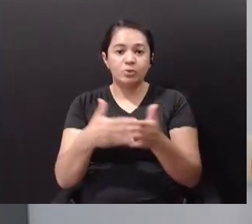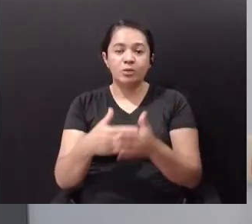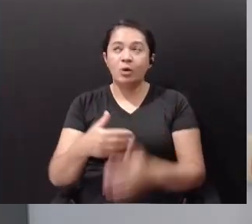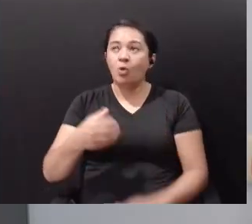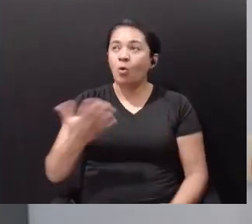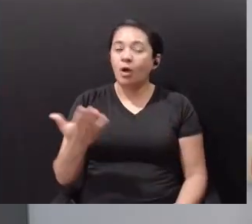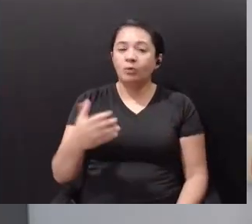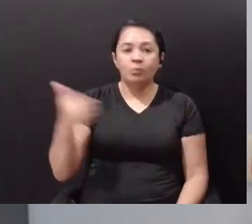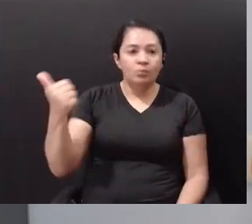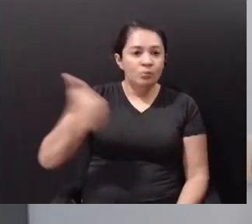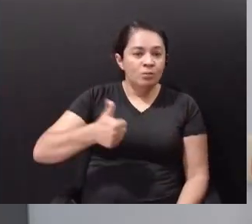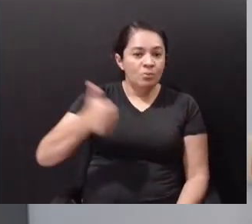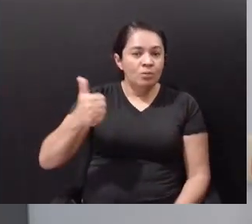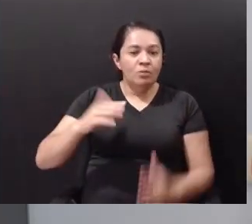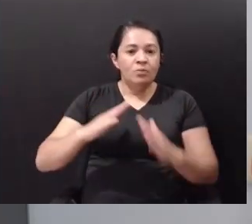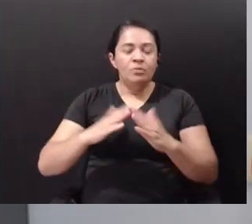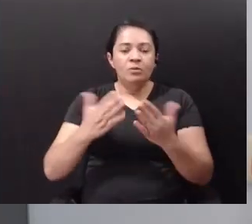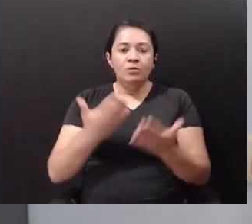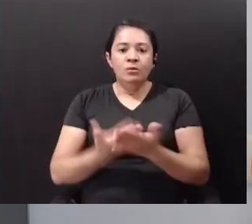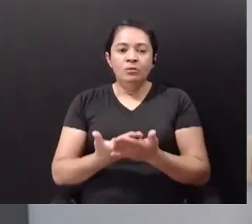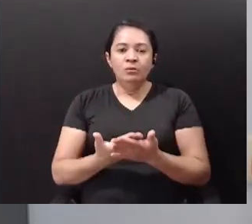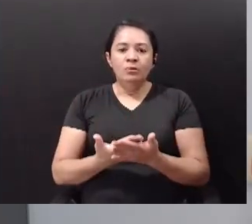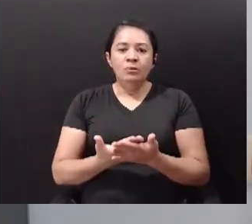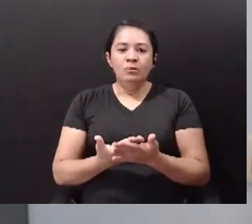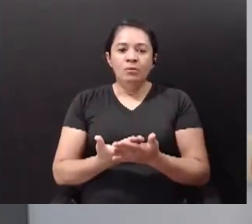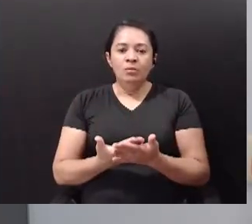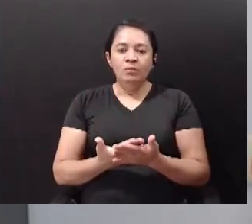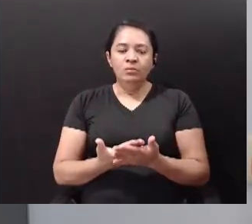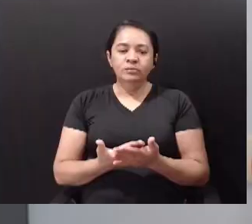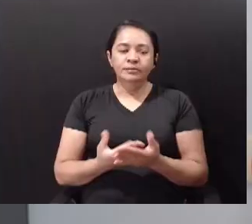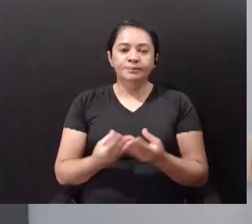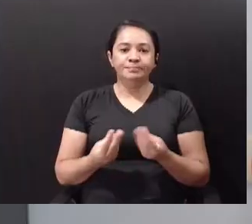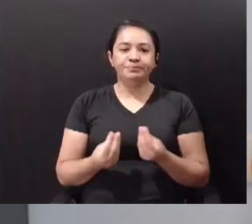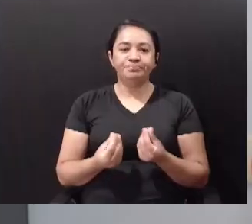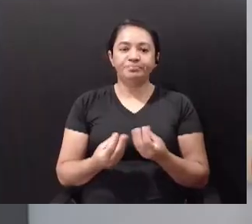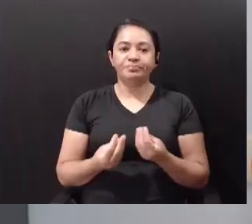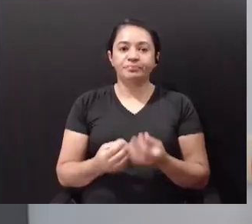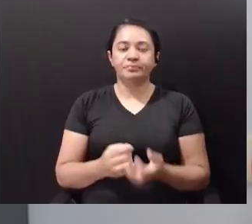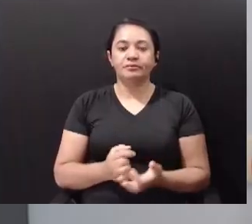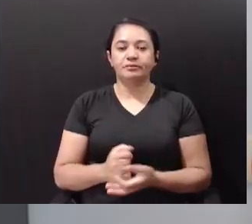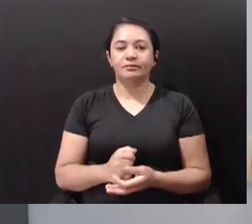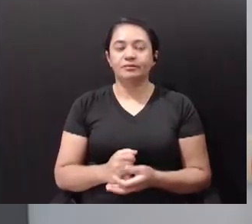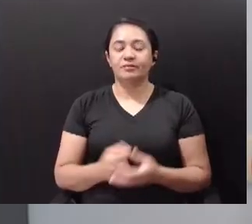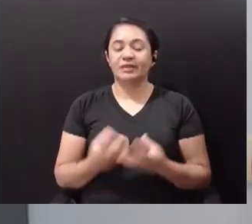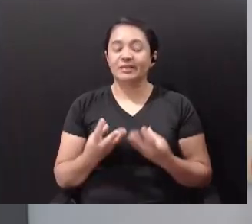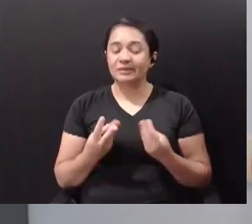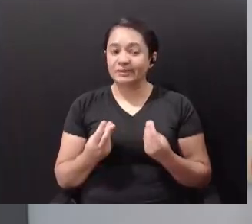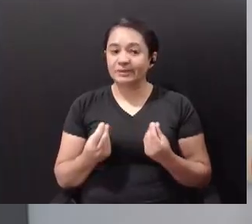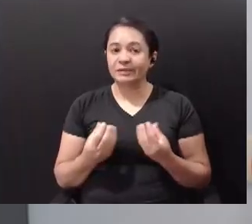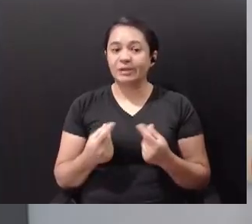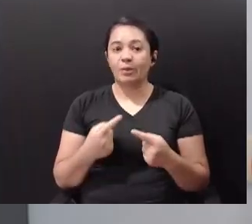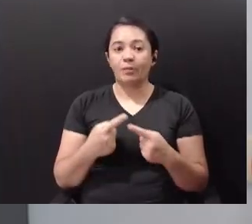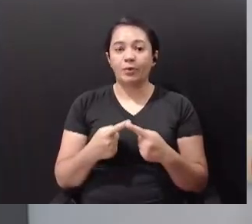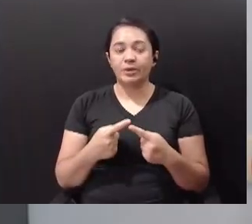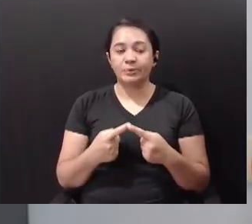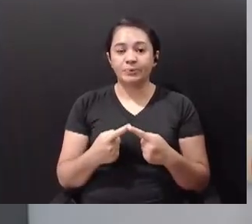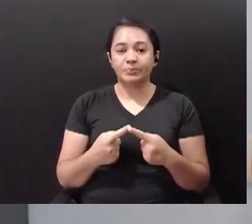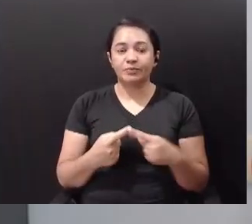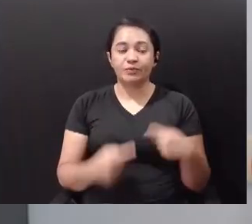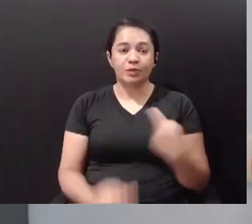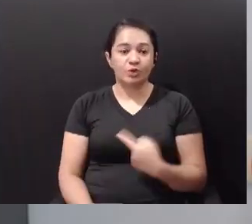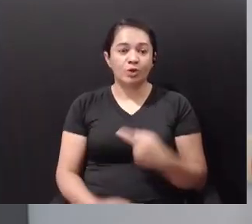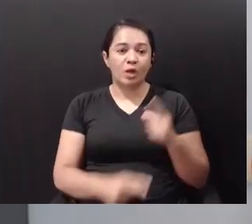primeira escola, é um ponto delicado, justamente porque a gente encontra